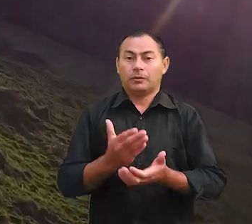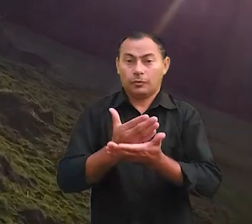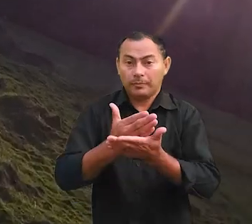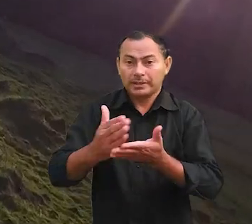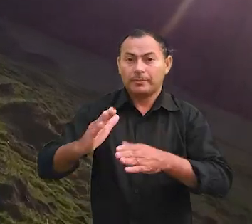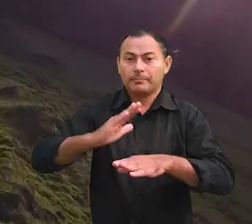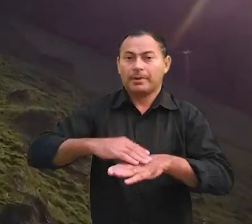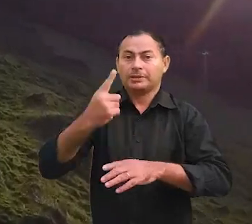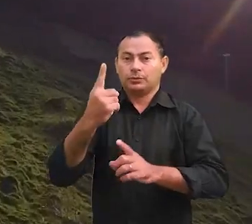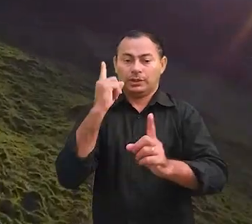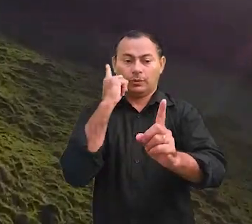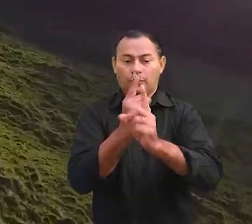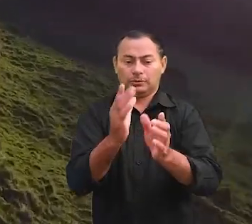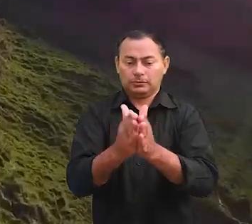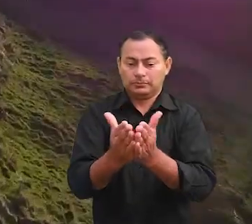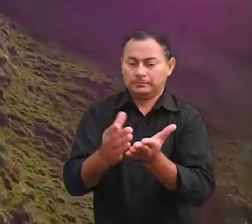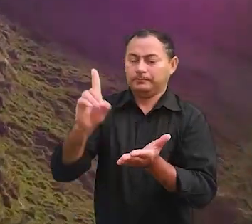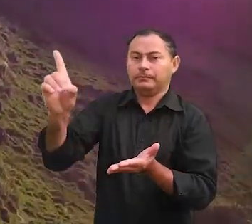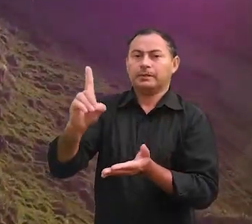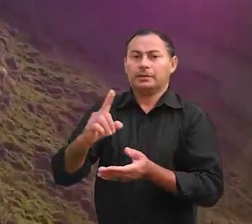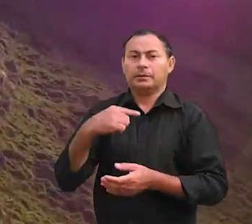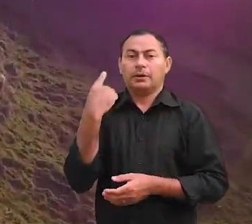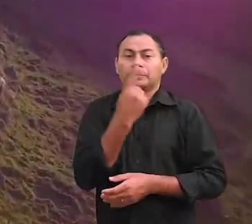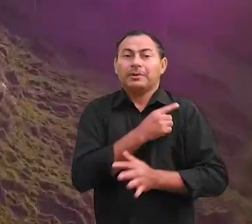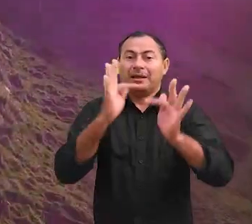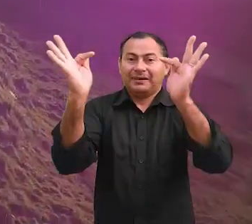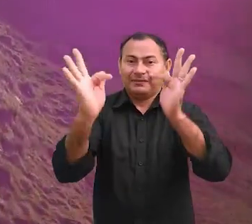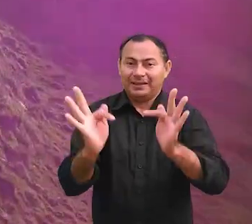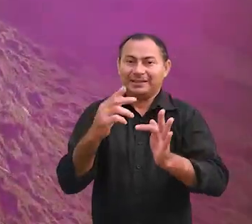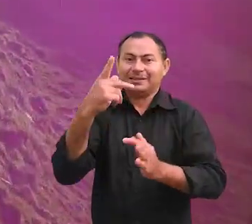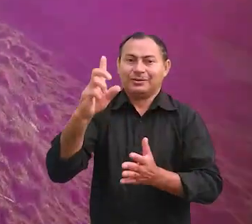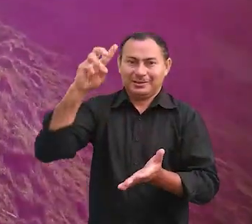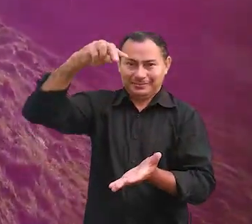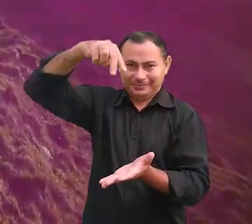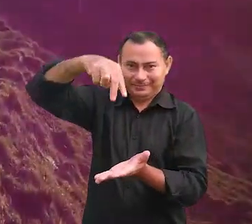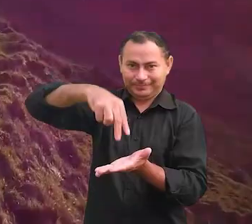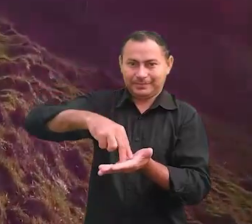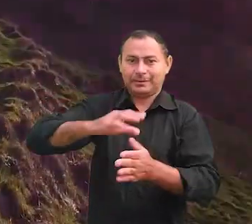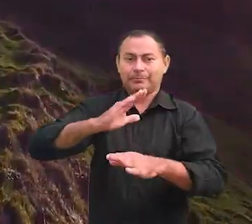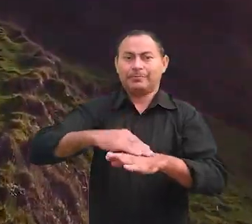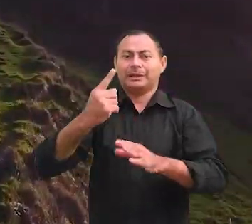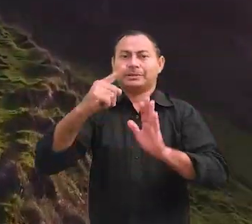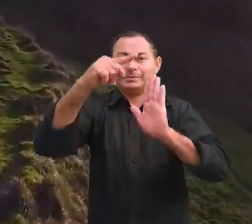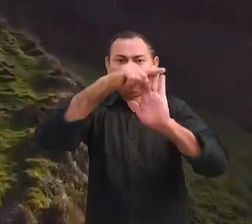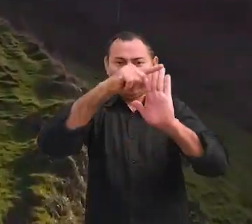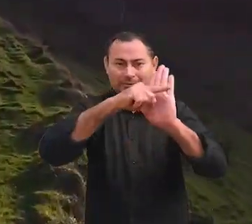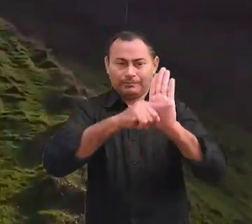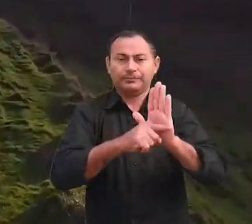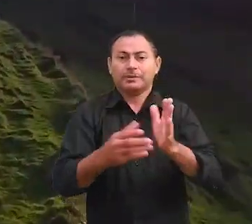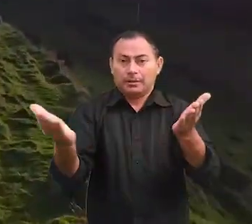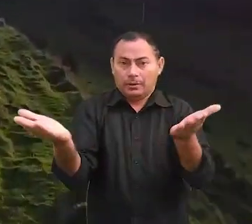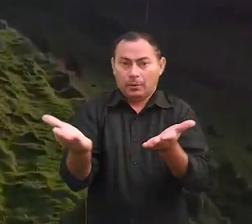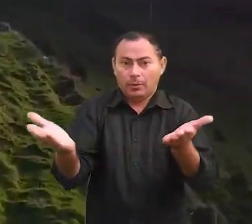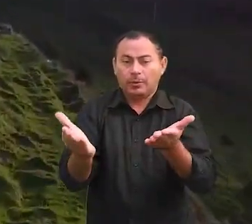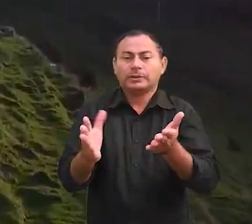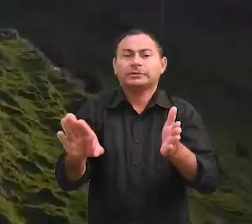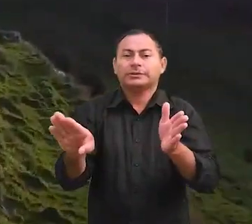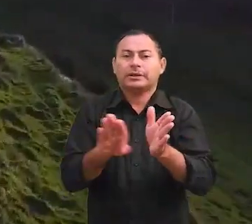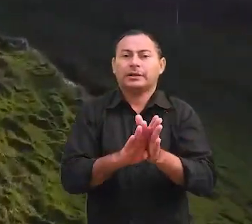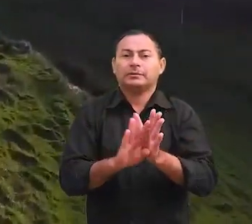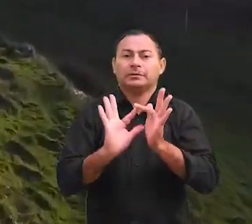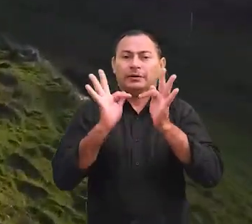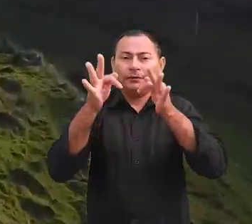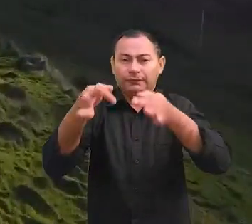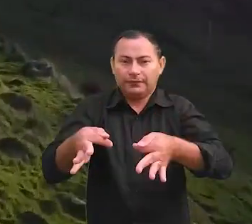nós estamos conversando mais um encontro com uma palavra isso você eles estão sua participação em mais esse programa Hoje